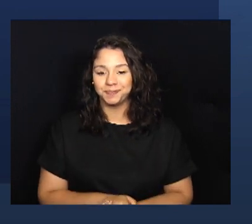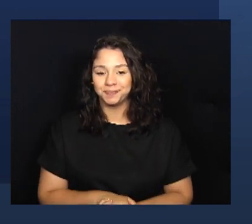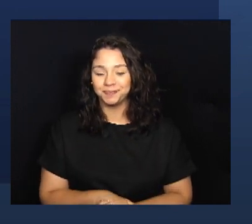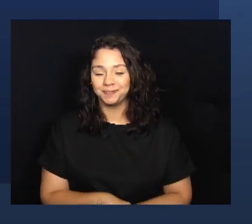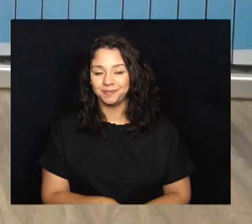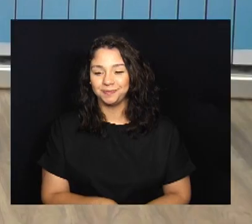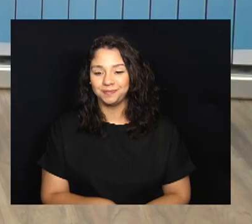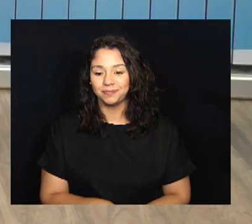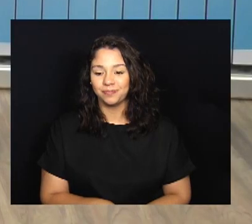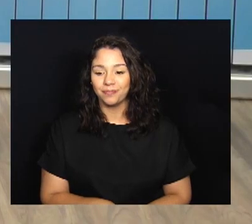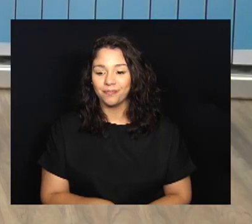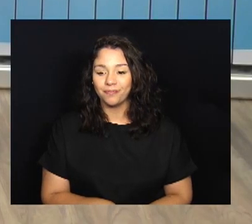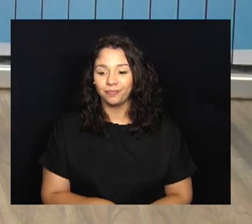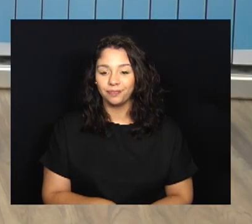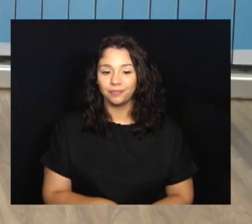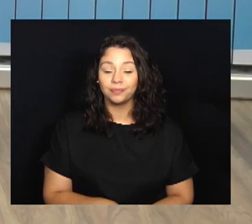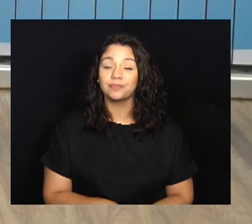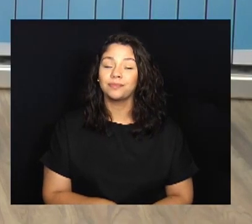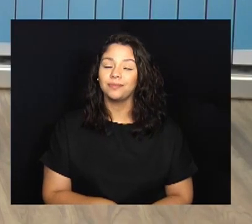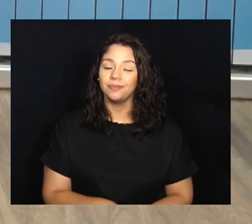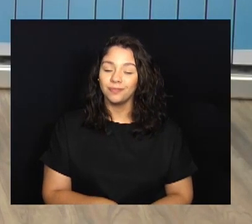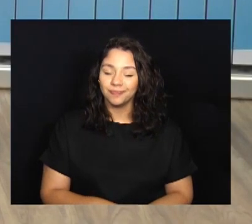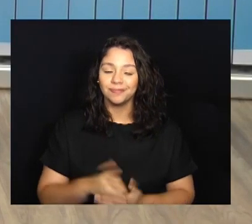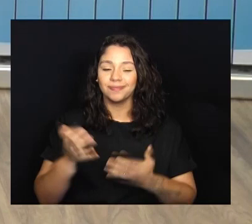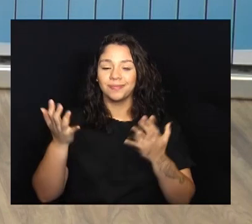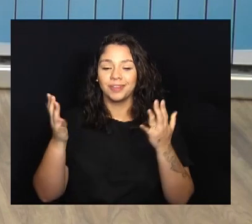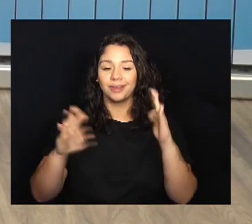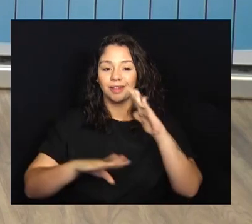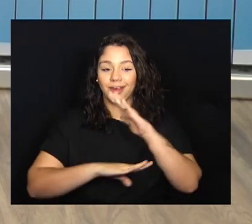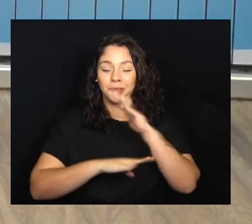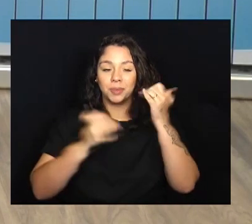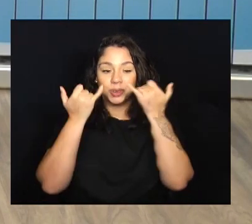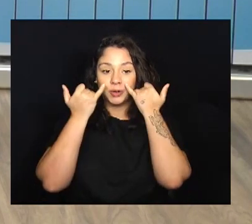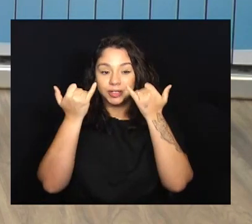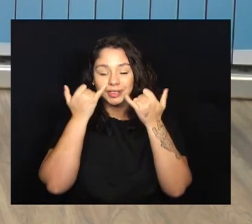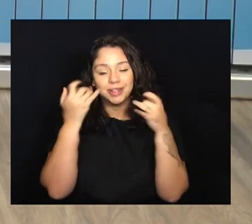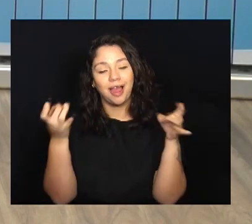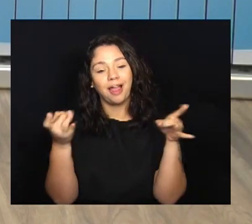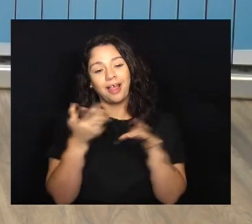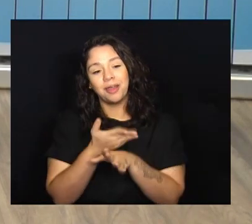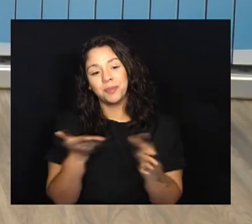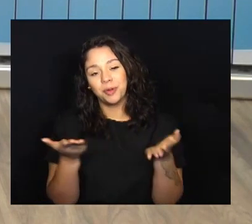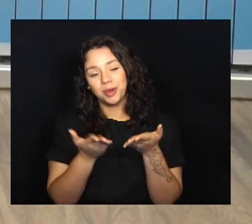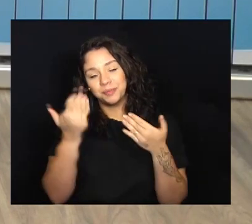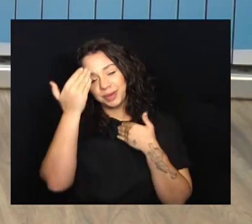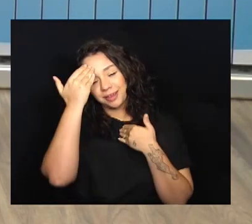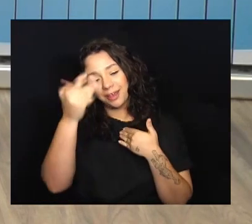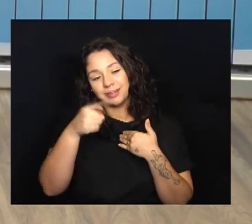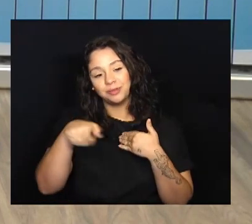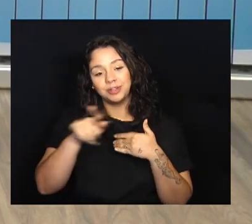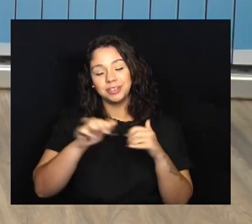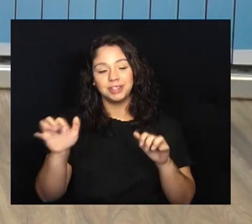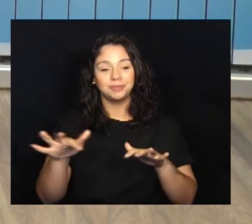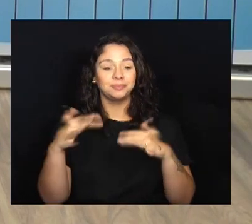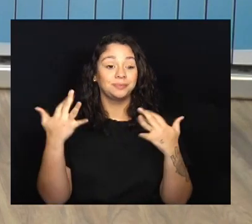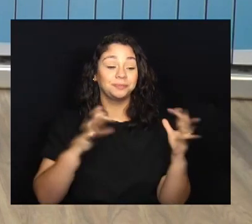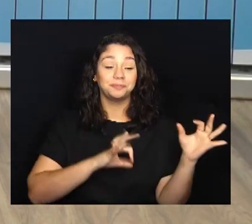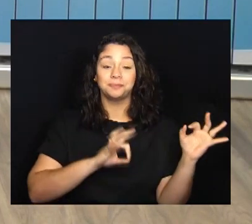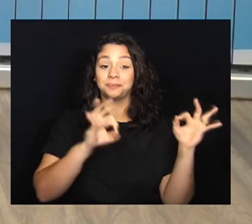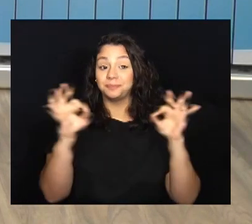Campinas. O Câmara Notícia fica por aqui. Muito obrigado pela sua companhia, pela sua